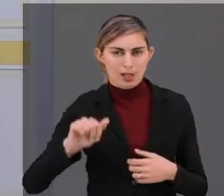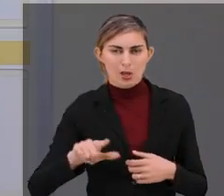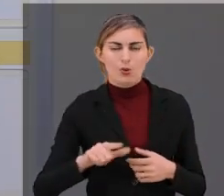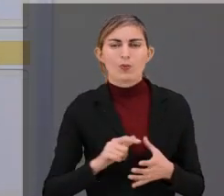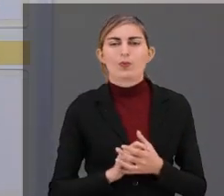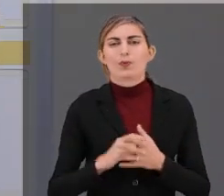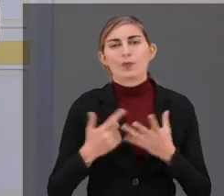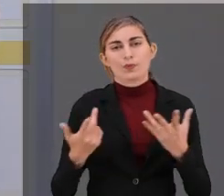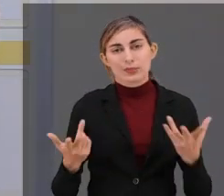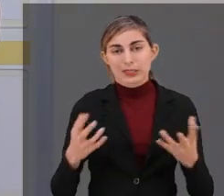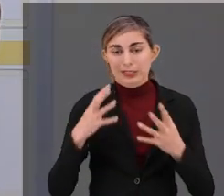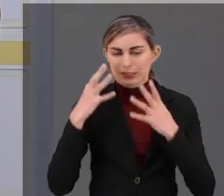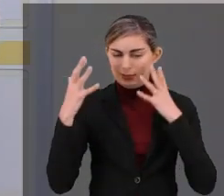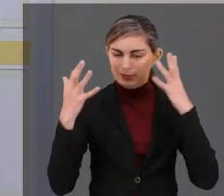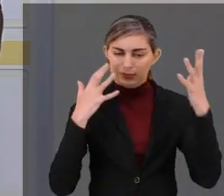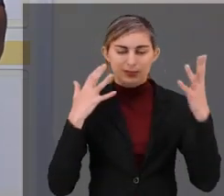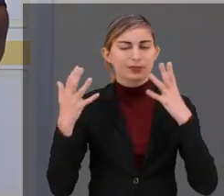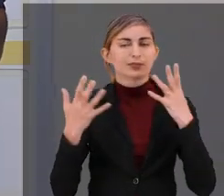aí essa